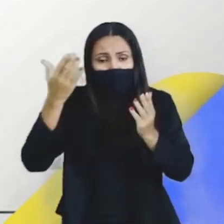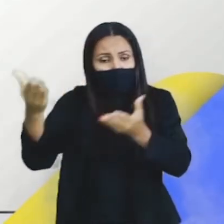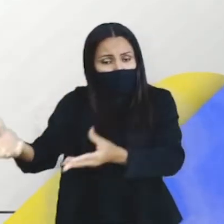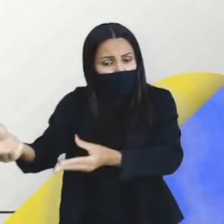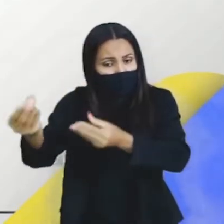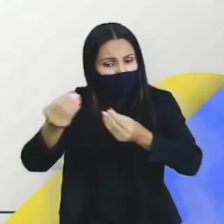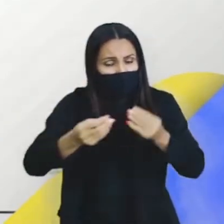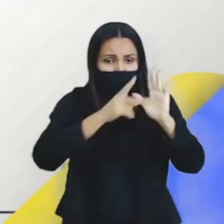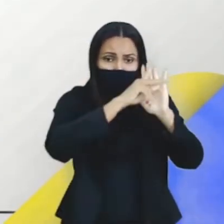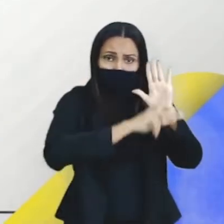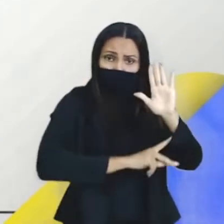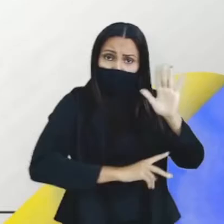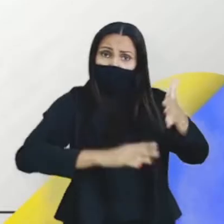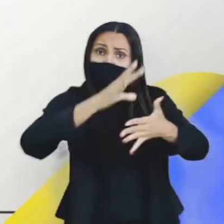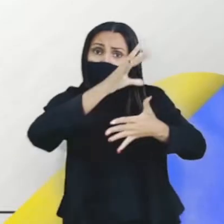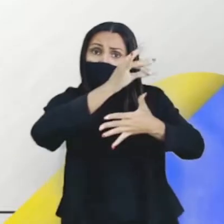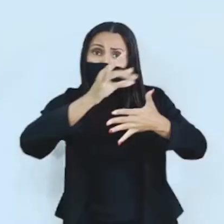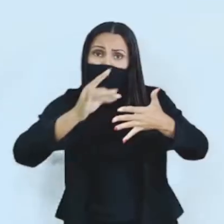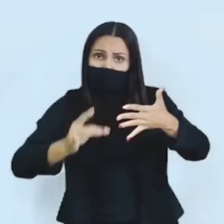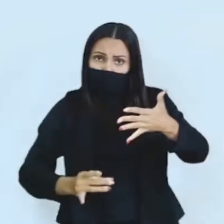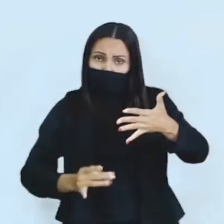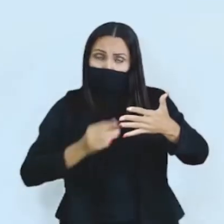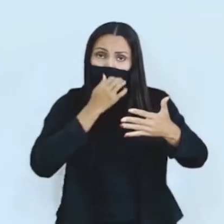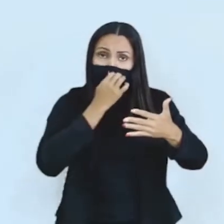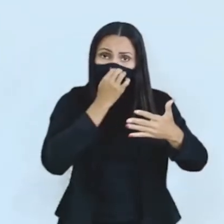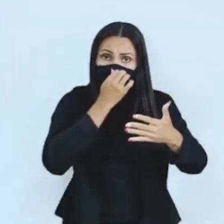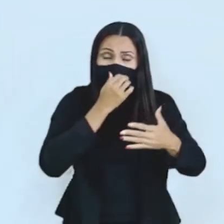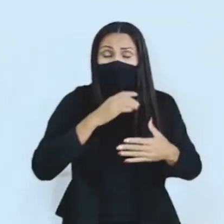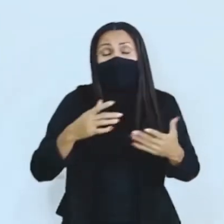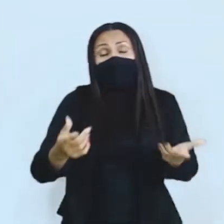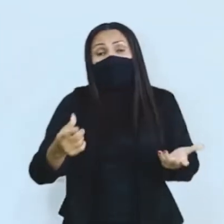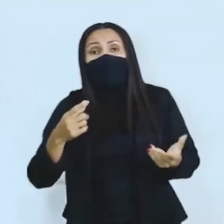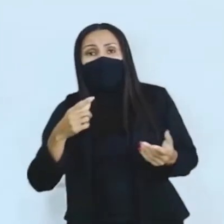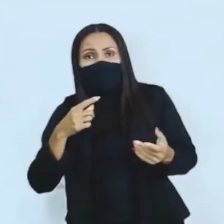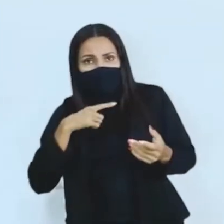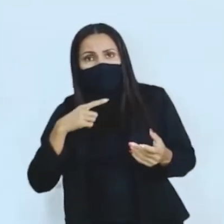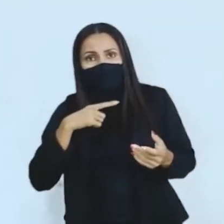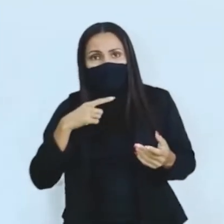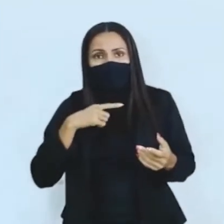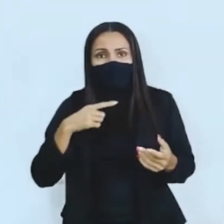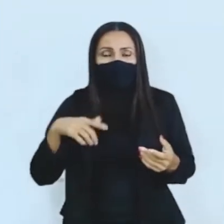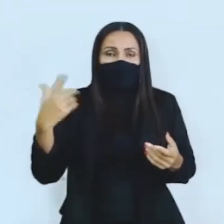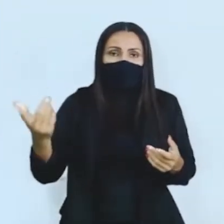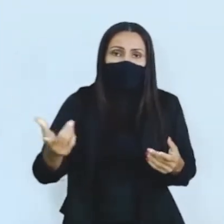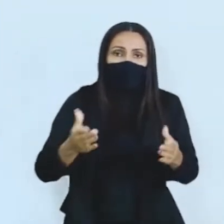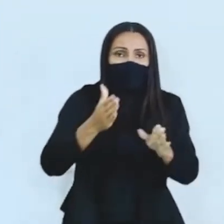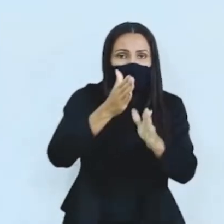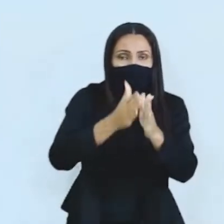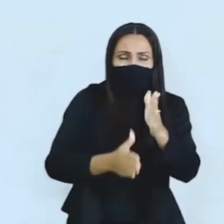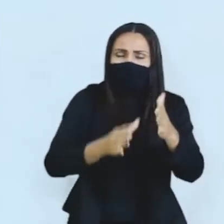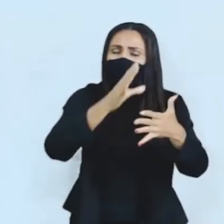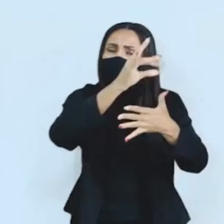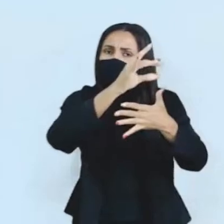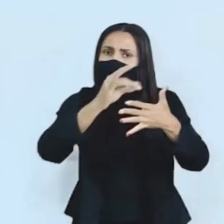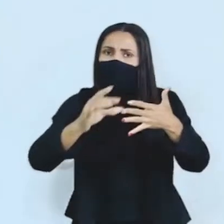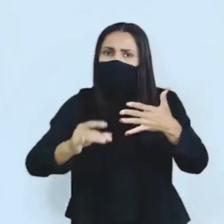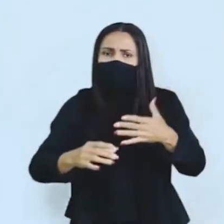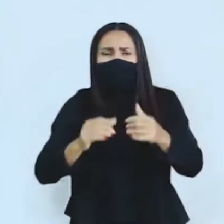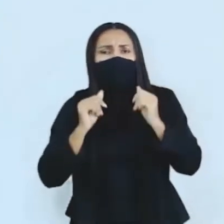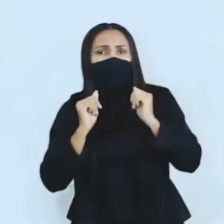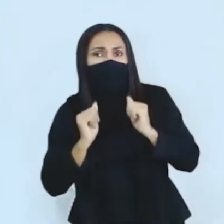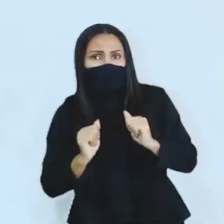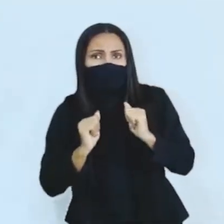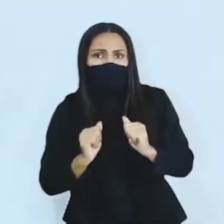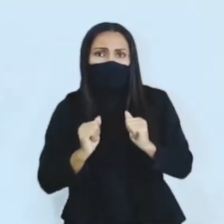os maiores detalhes da peça. Então, se eu tenho uma parte da peça mais detalhada, eu posso colocar essa